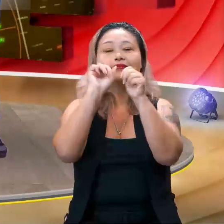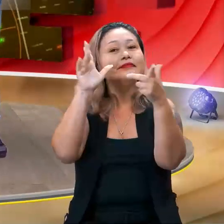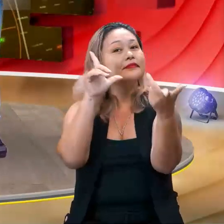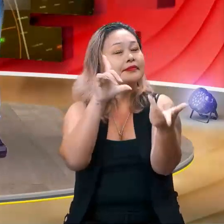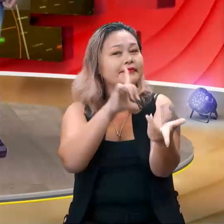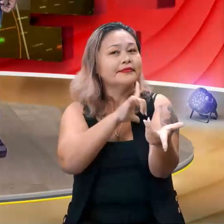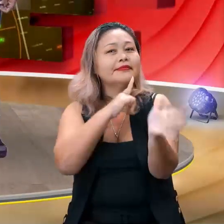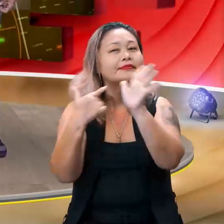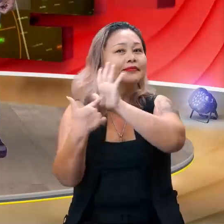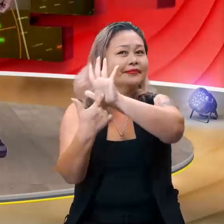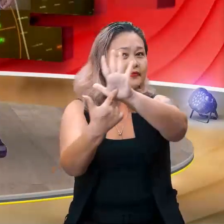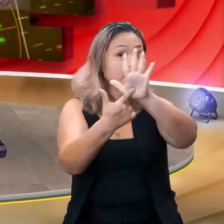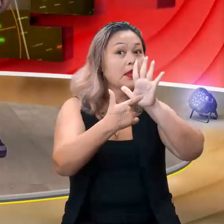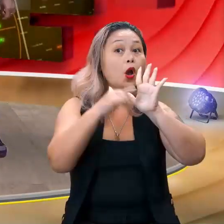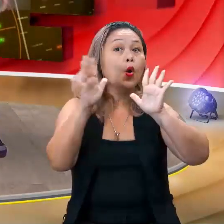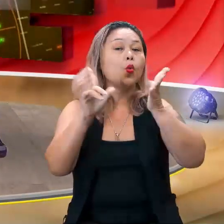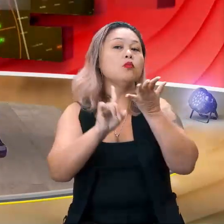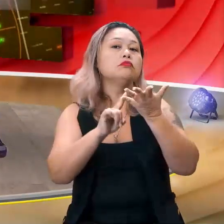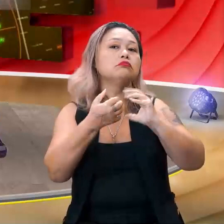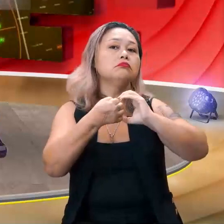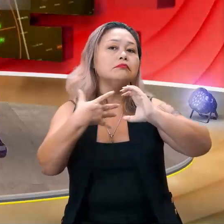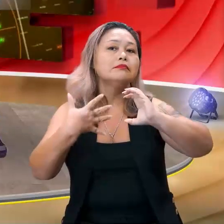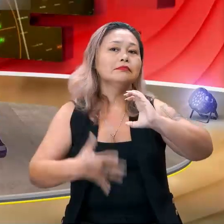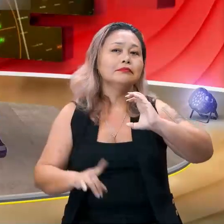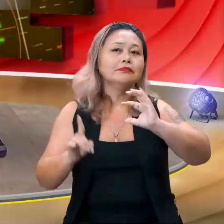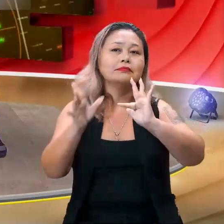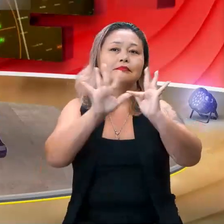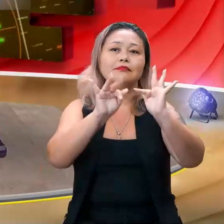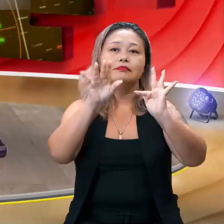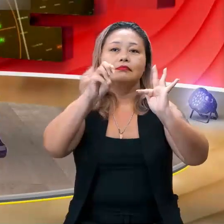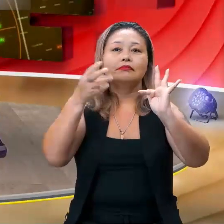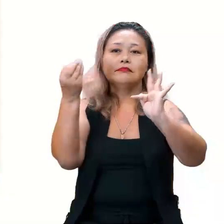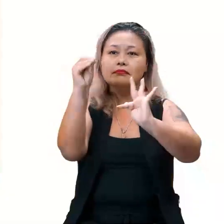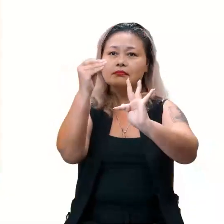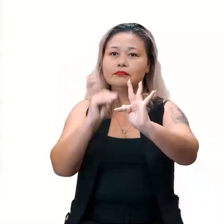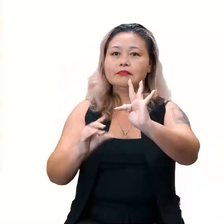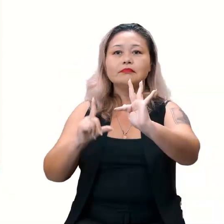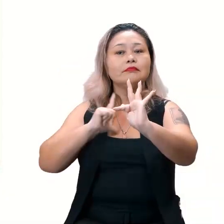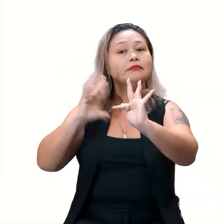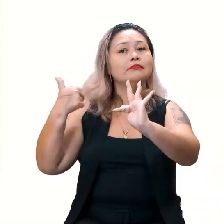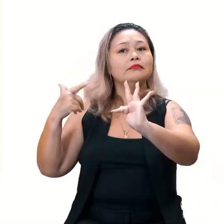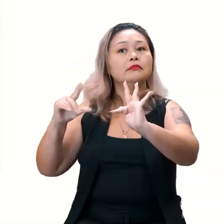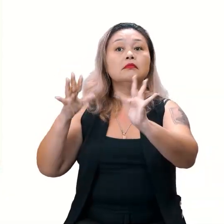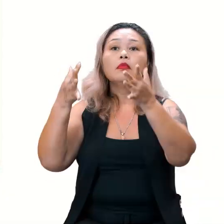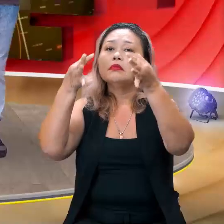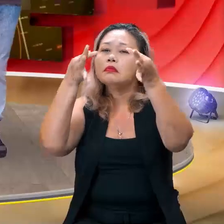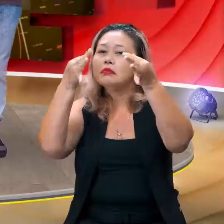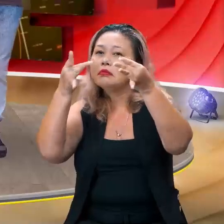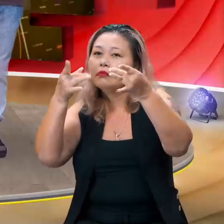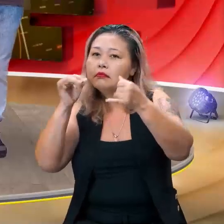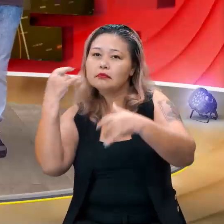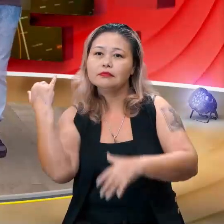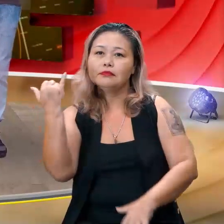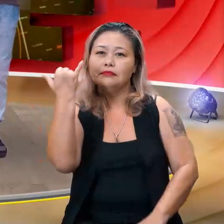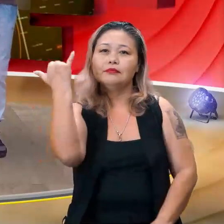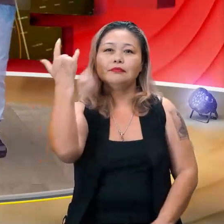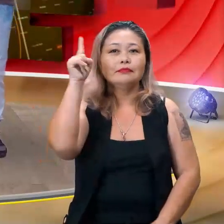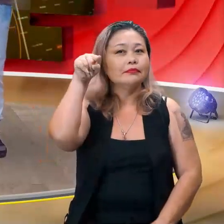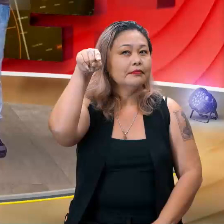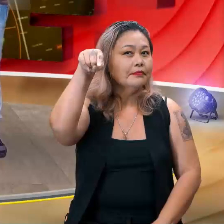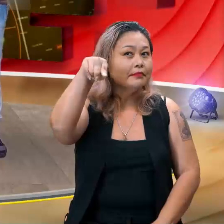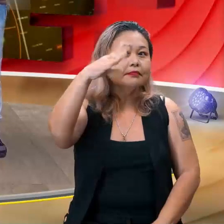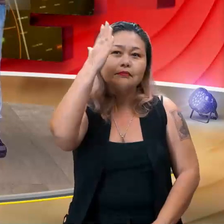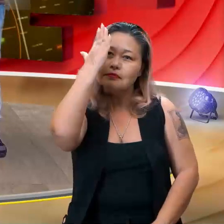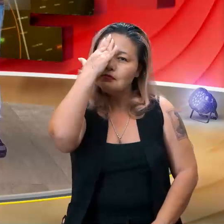para vocês agora quais as características da função afim graficamente. Olha e lá. Aí, só o detalhezinho importante é você